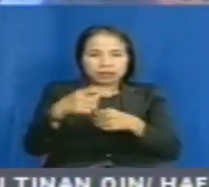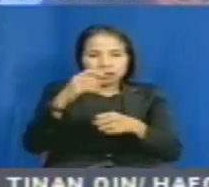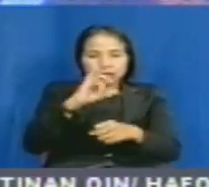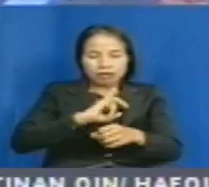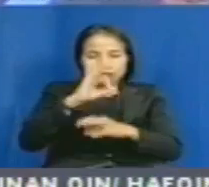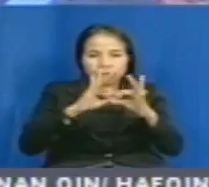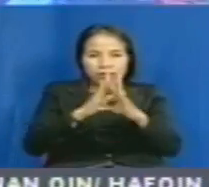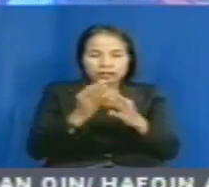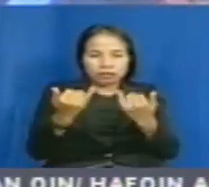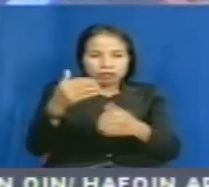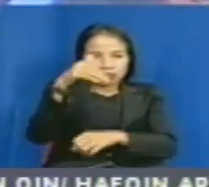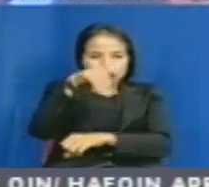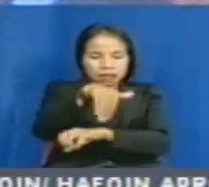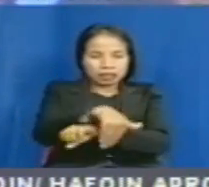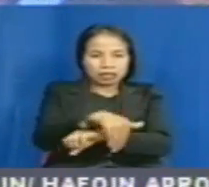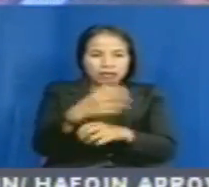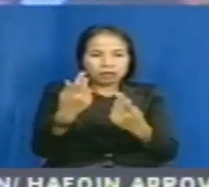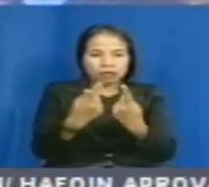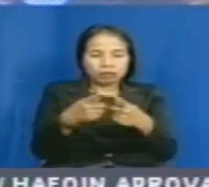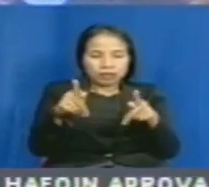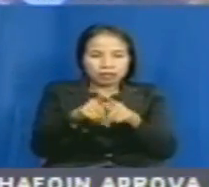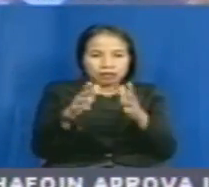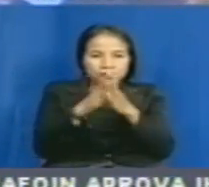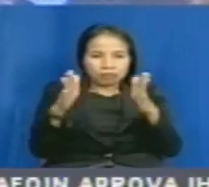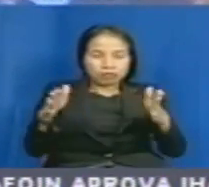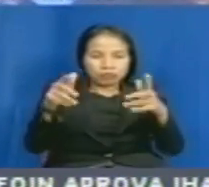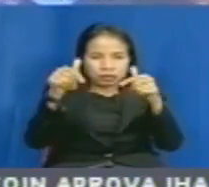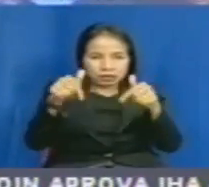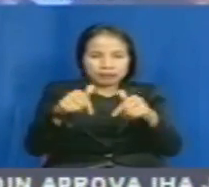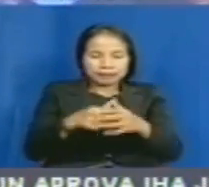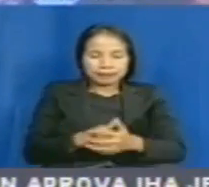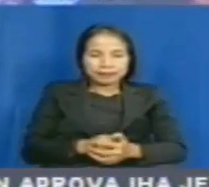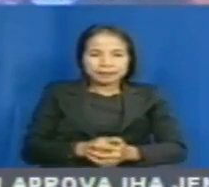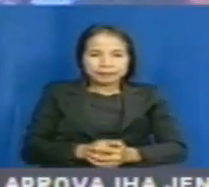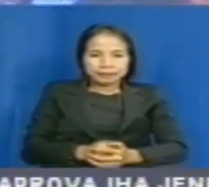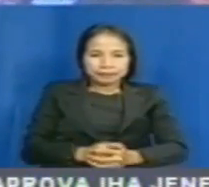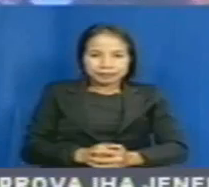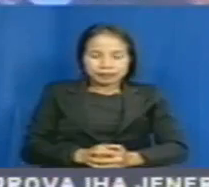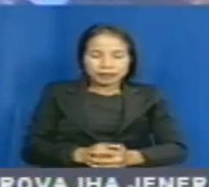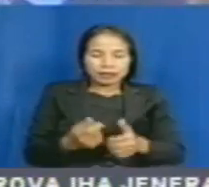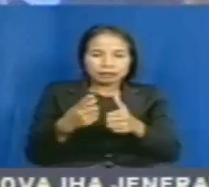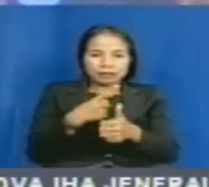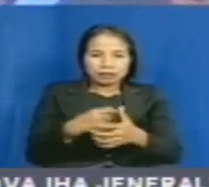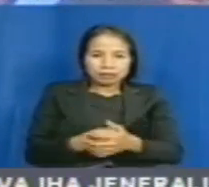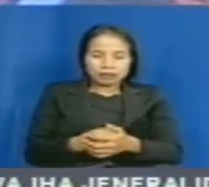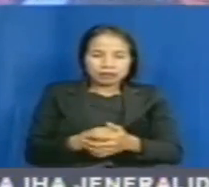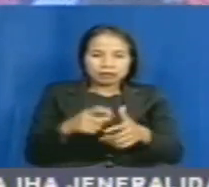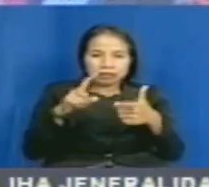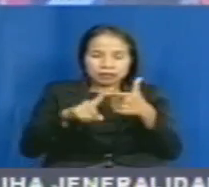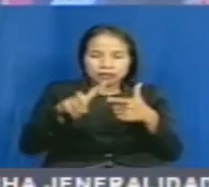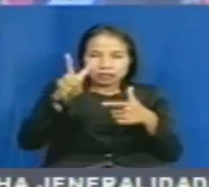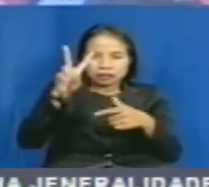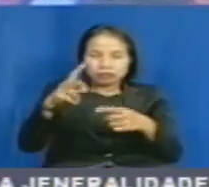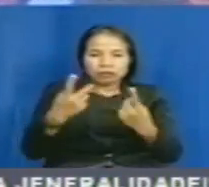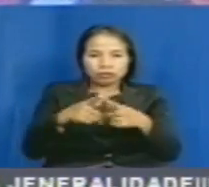uma companhia bot Gené, mais, seremos mais. Primeiro, segundo companhia bot